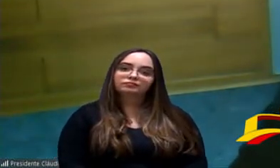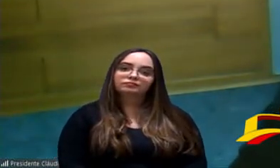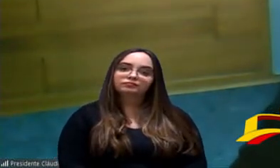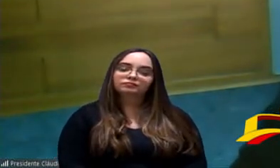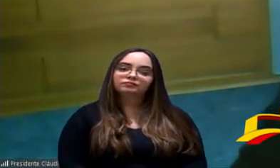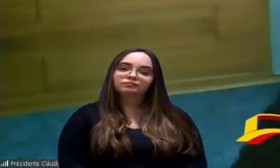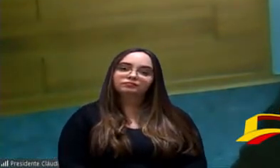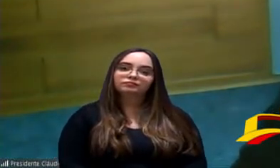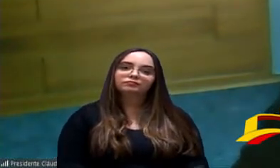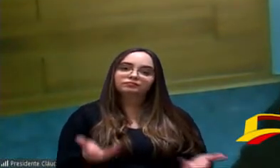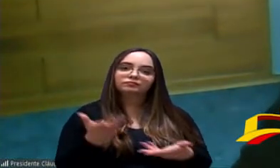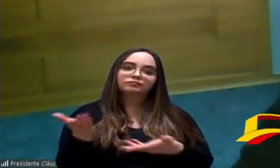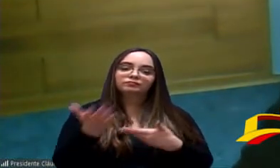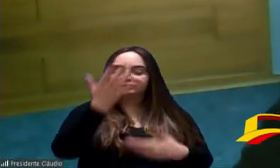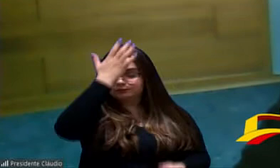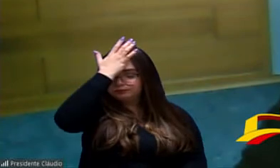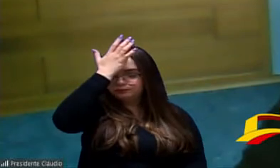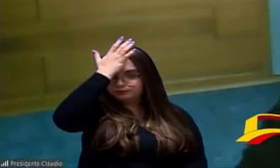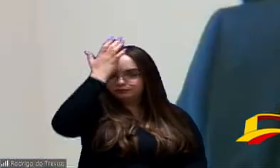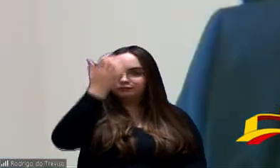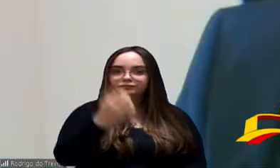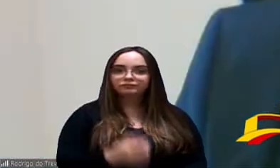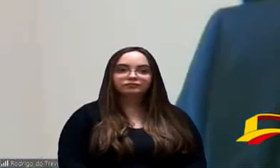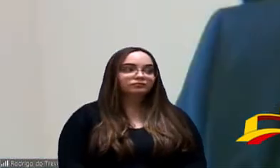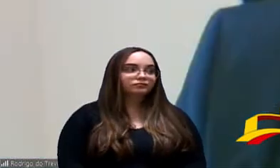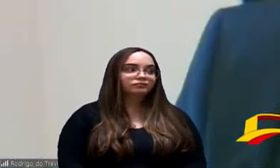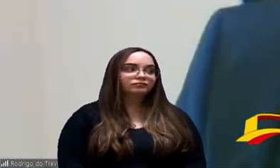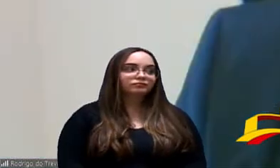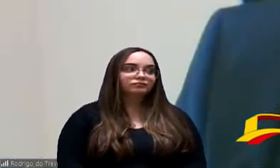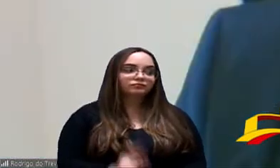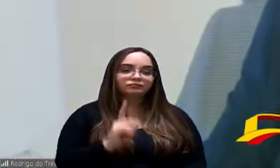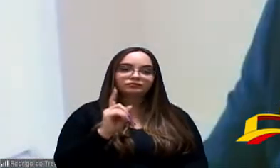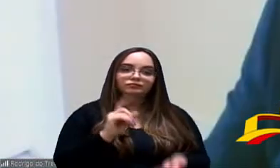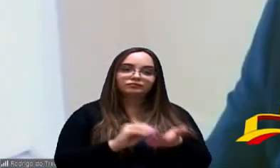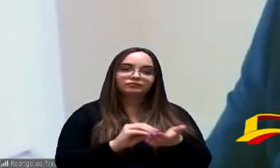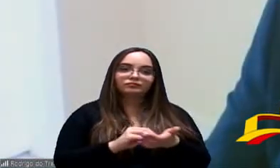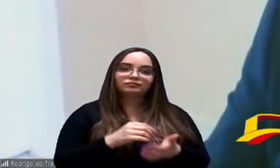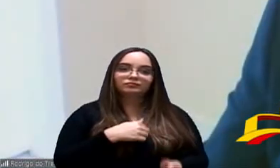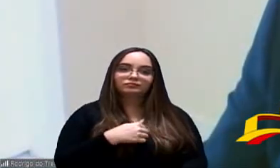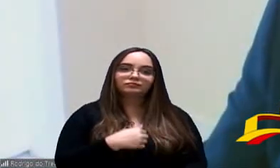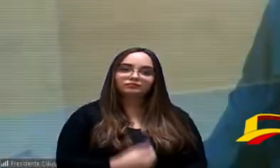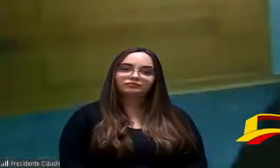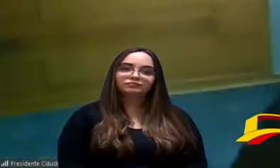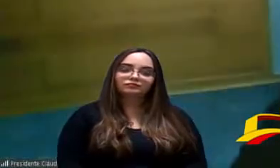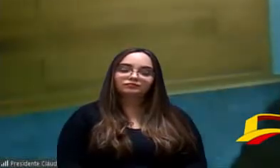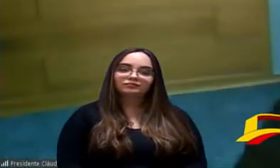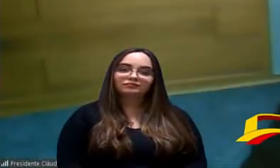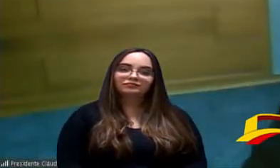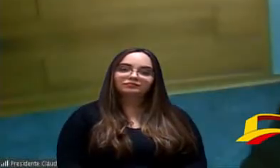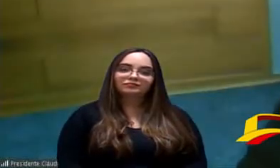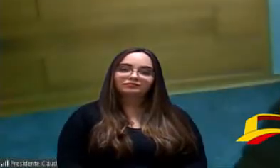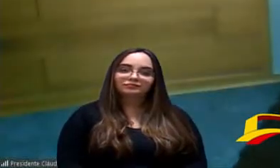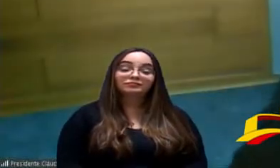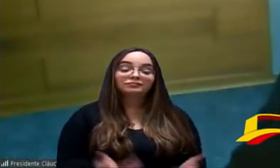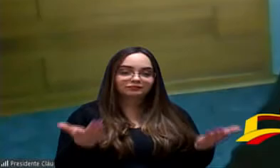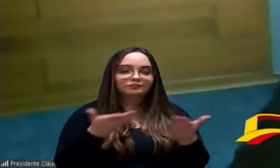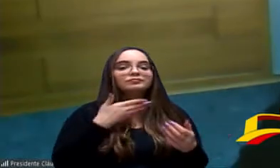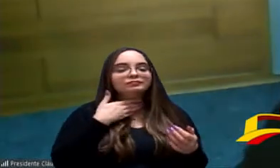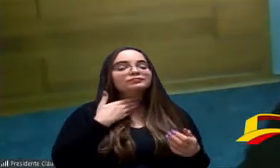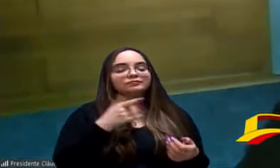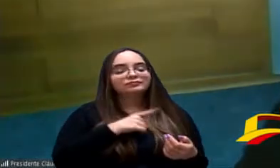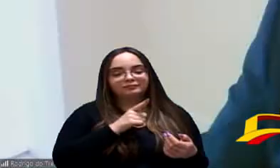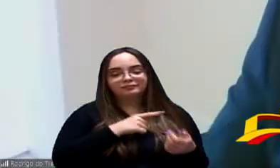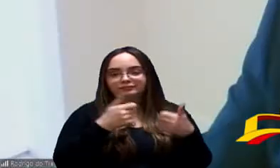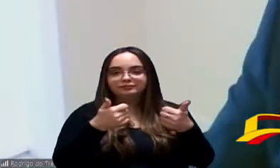O próximo vereador, Fábio Simoa. Estamos aí, eu. Oi, Cláudio. Bom dia. Oi. Ah, bom dia. Agora saiu o som. Estava travado o